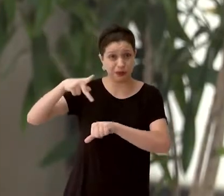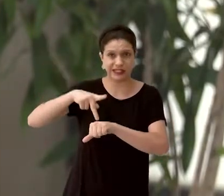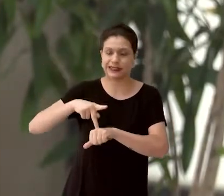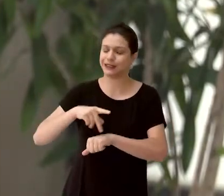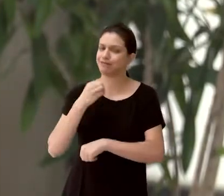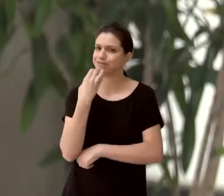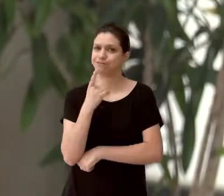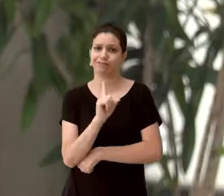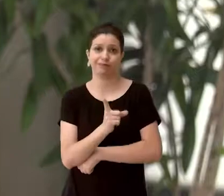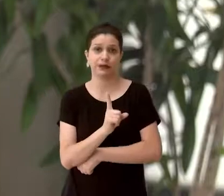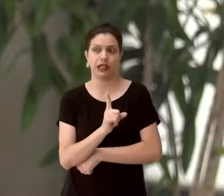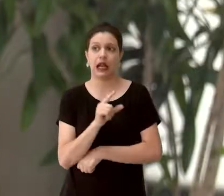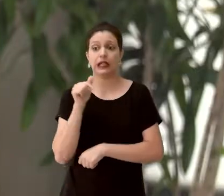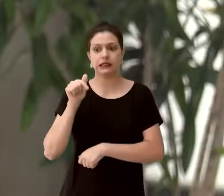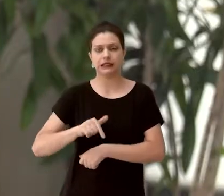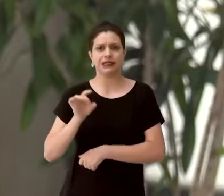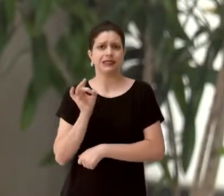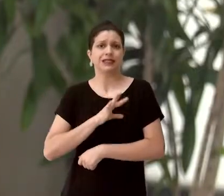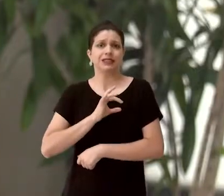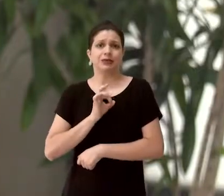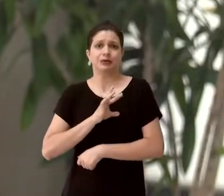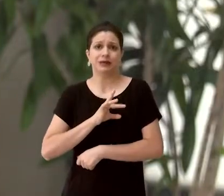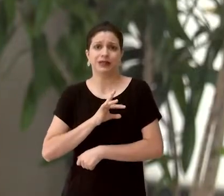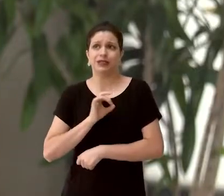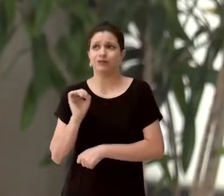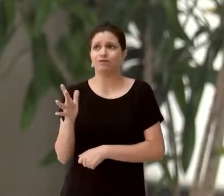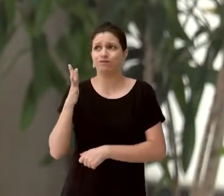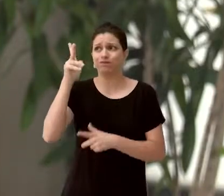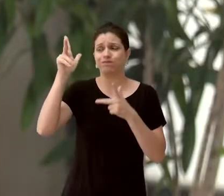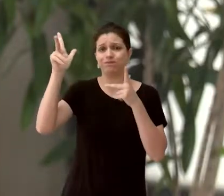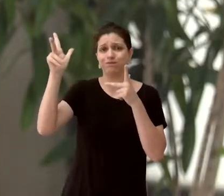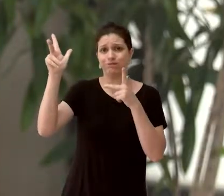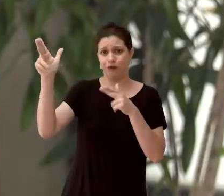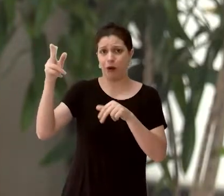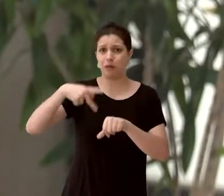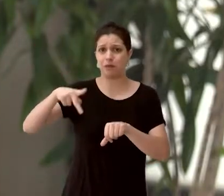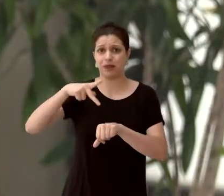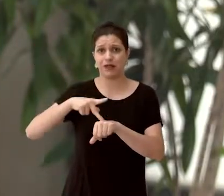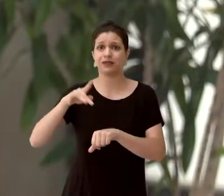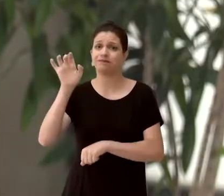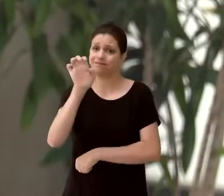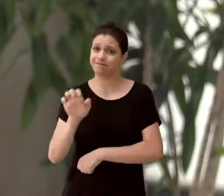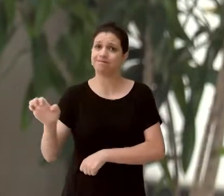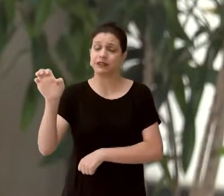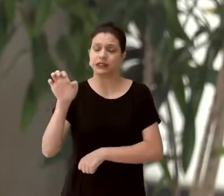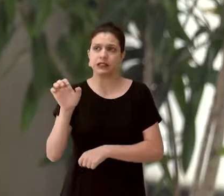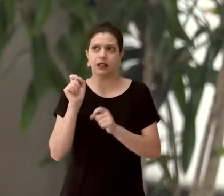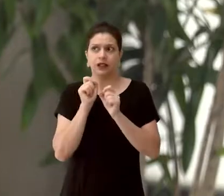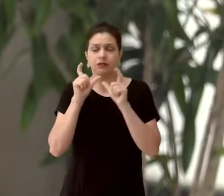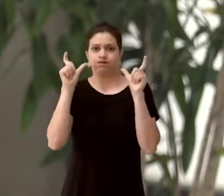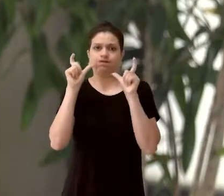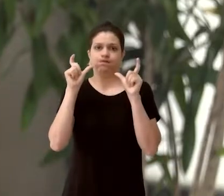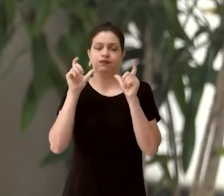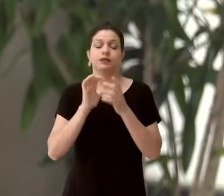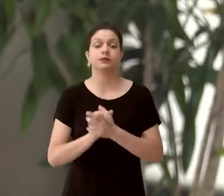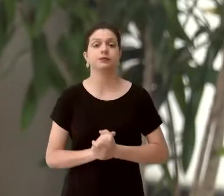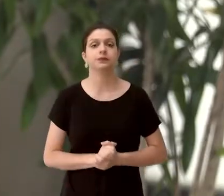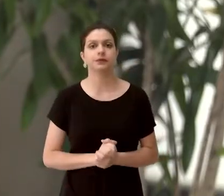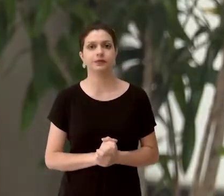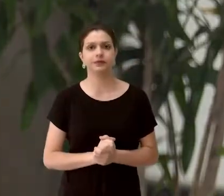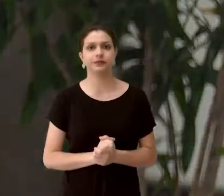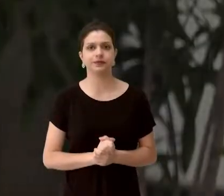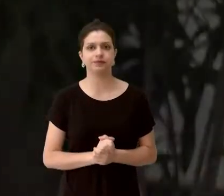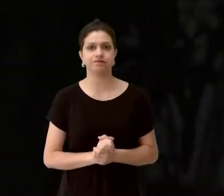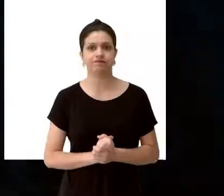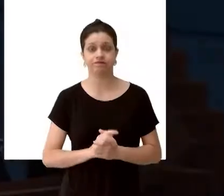outros continentes não eram boas e o medo de ter aqui o cenário caótico como de países europeus